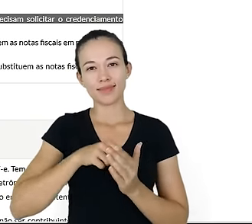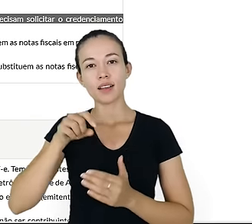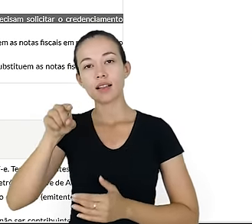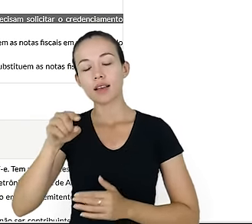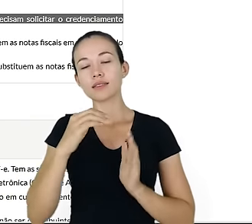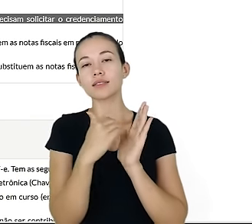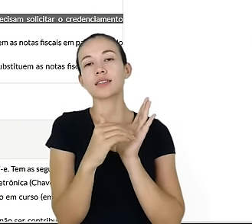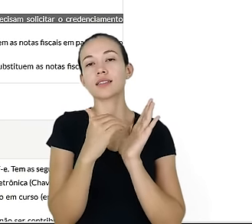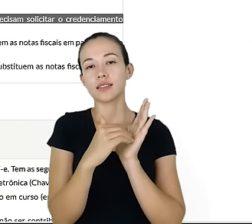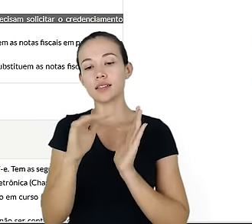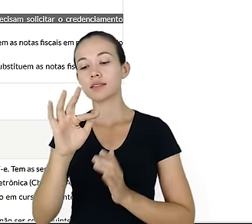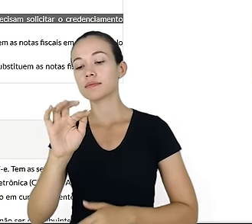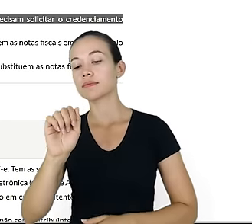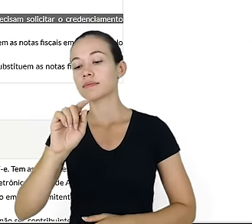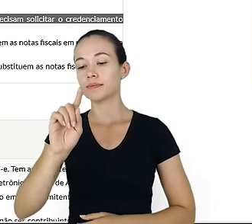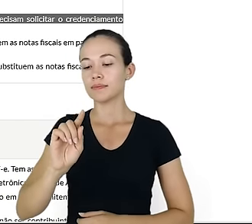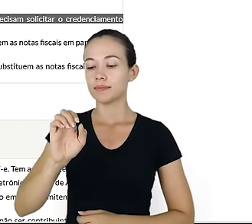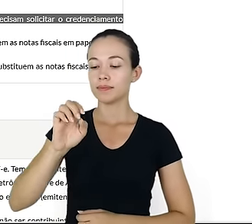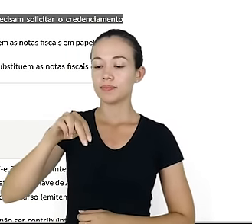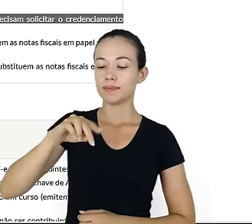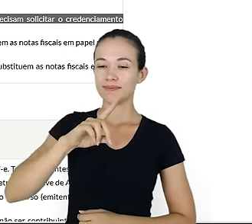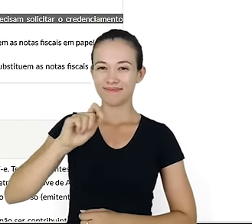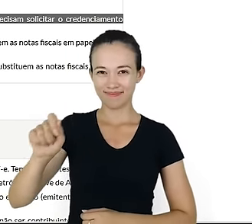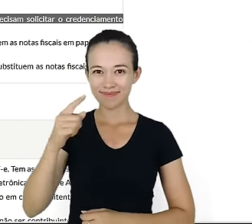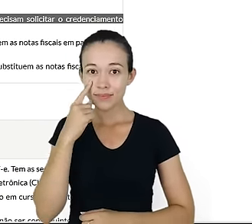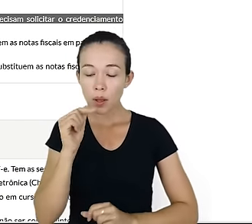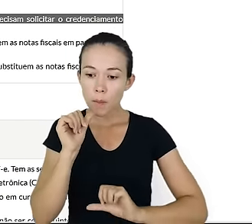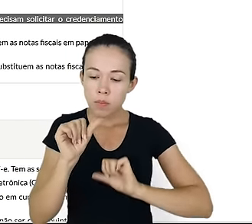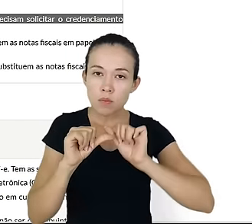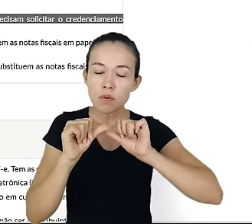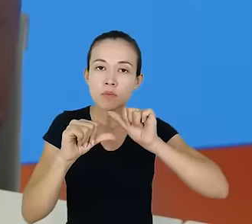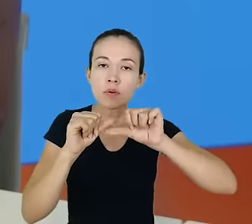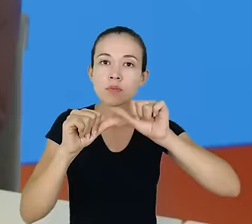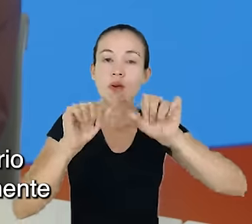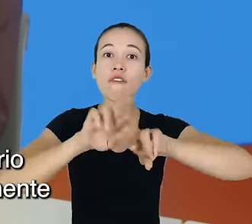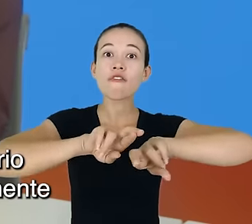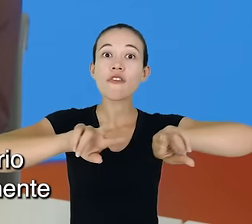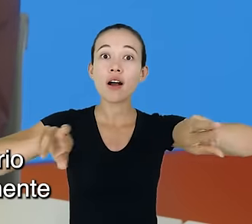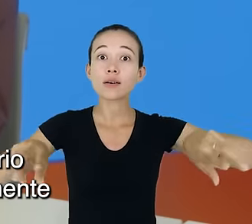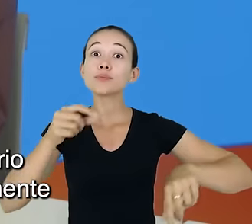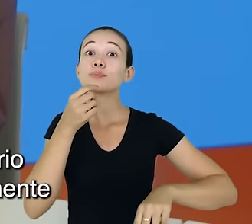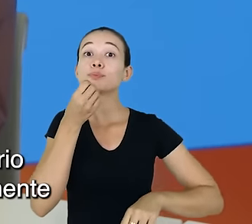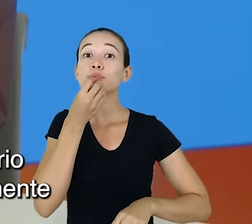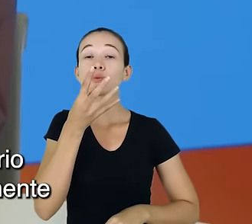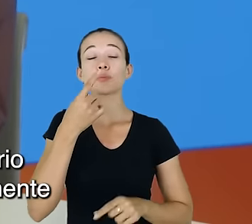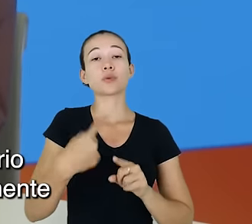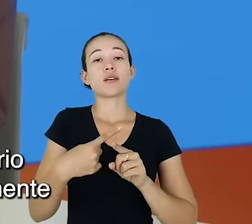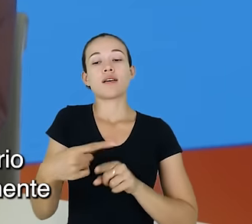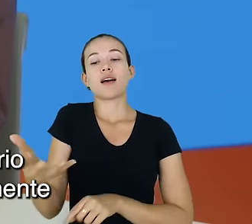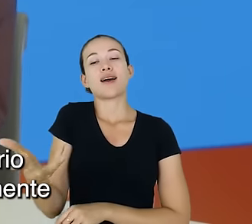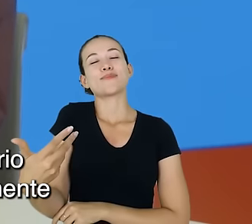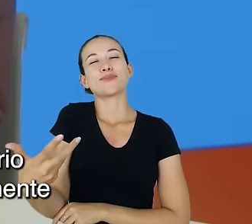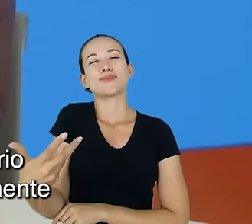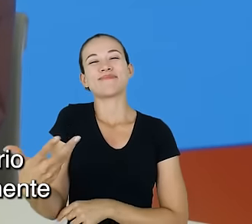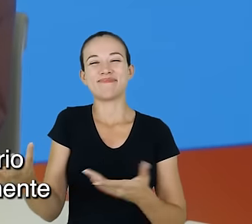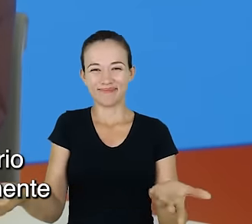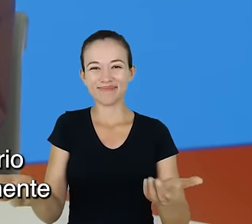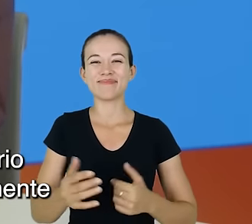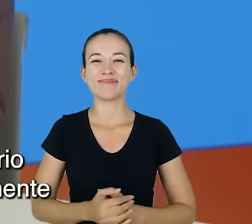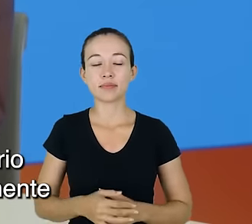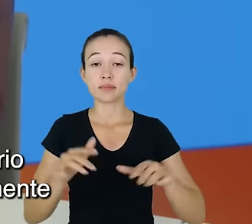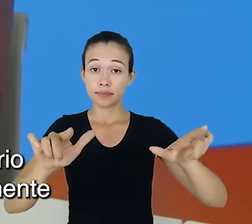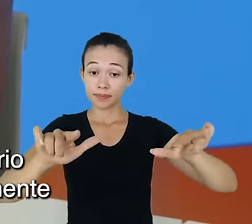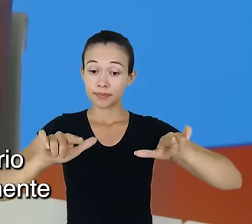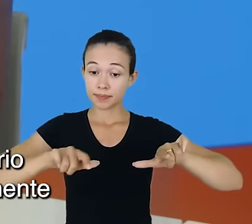pessoal eh melhorou bastante tornou tudo mais ágil né com o certificado digital que é